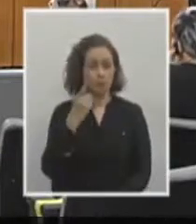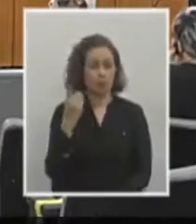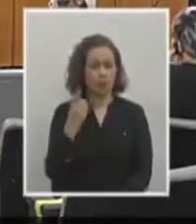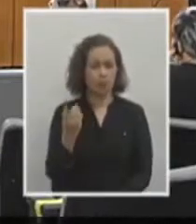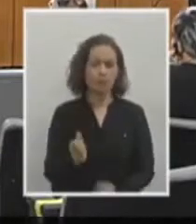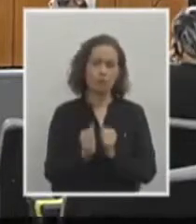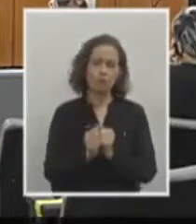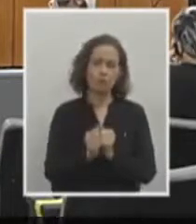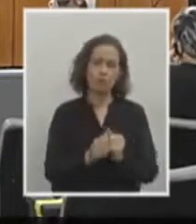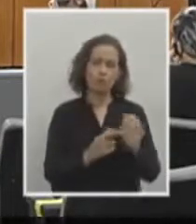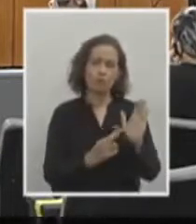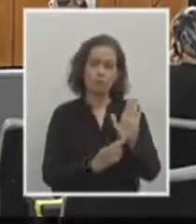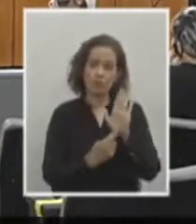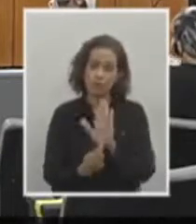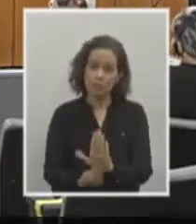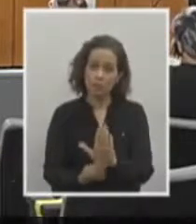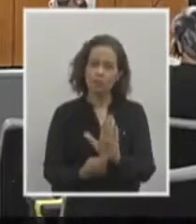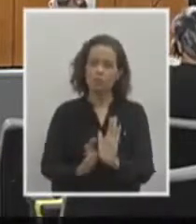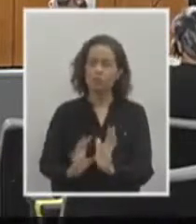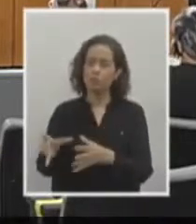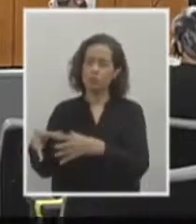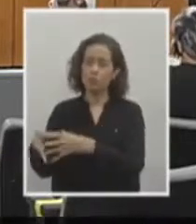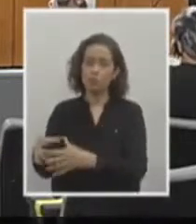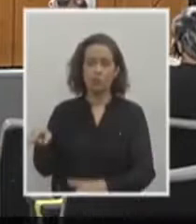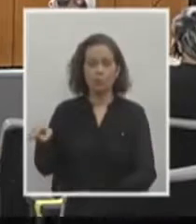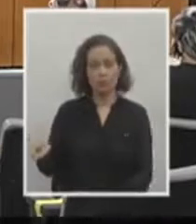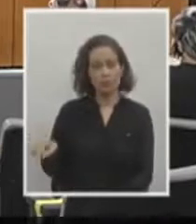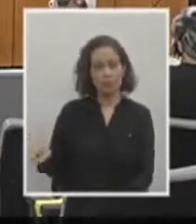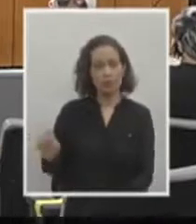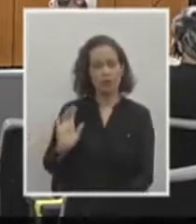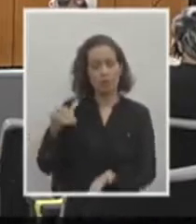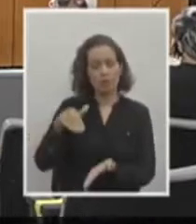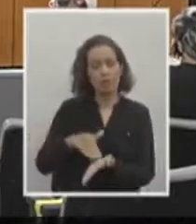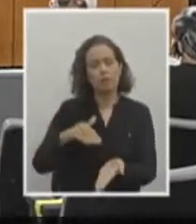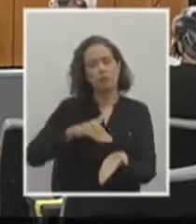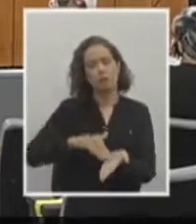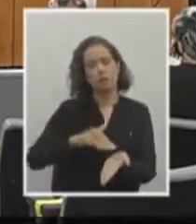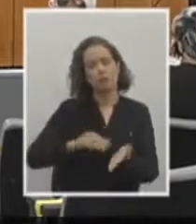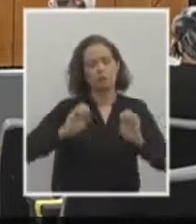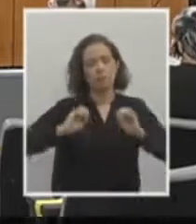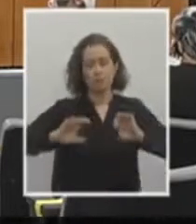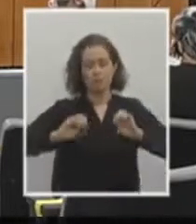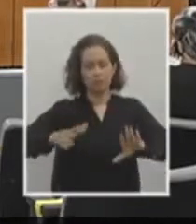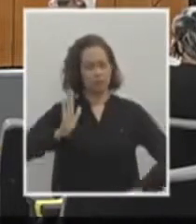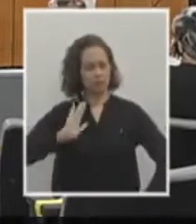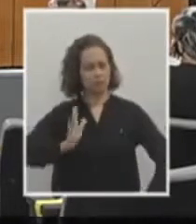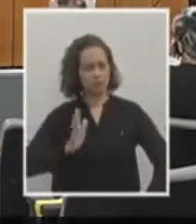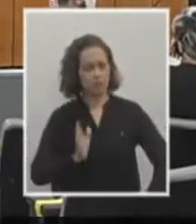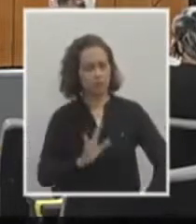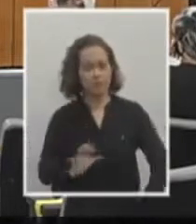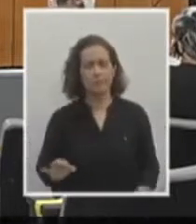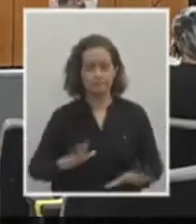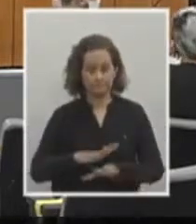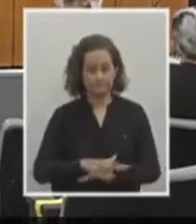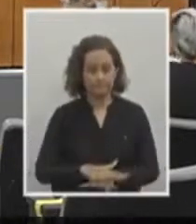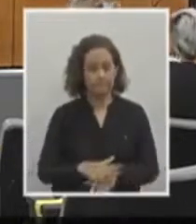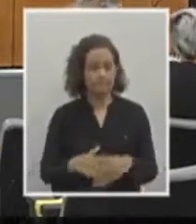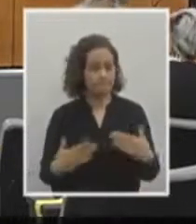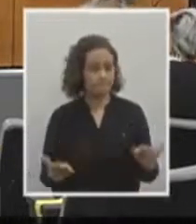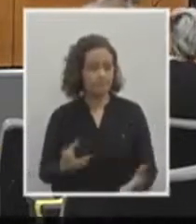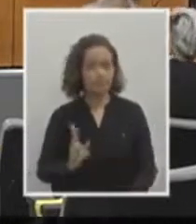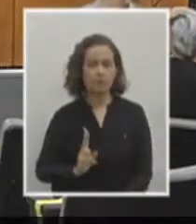representantes dos designados até a Secretaria de Educação. Isso foi formalizado após a audiência. Então, é para que a gente